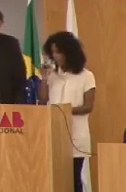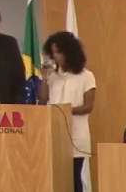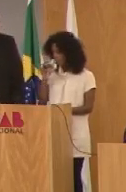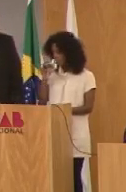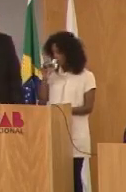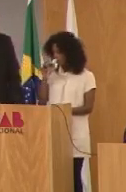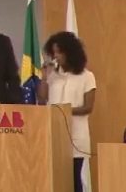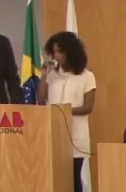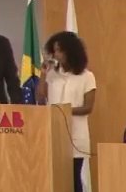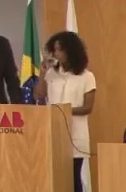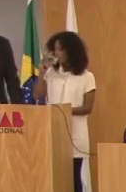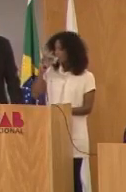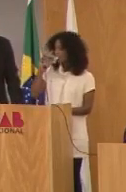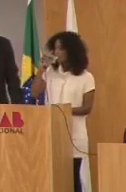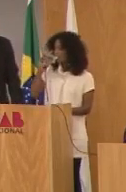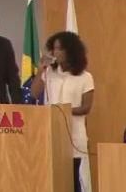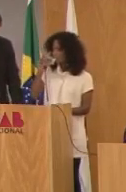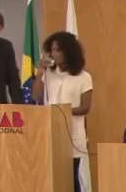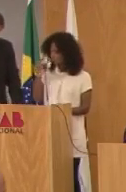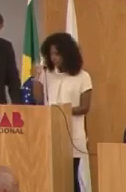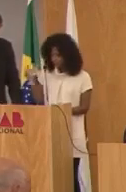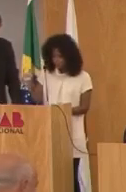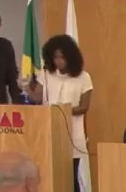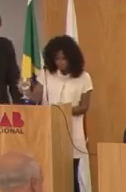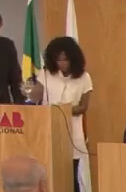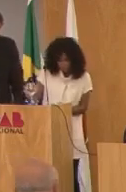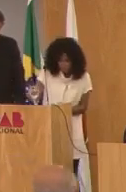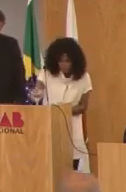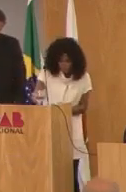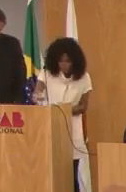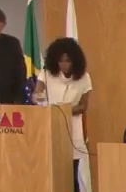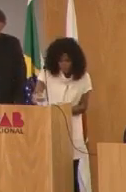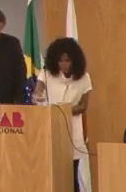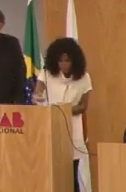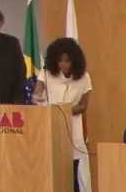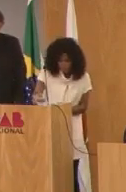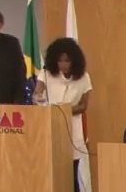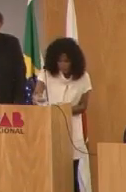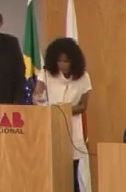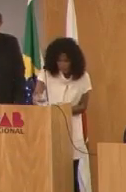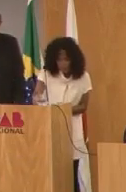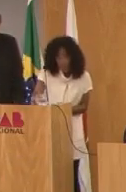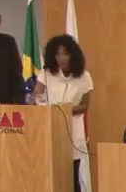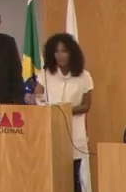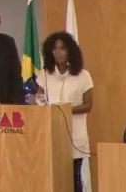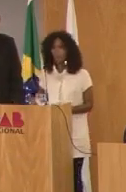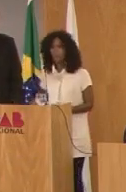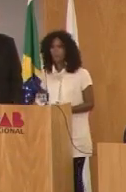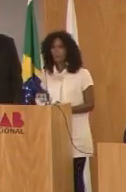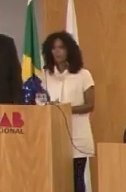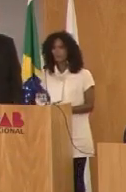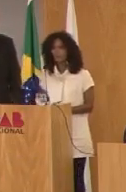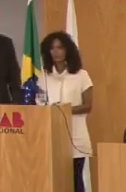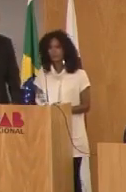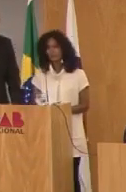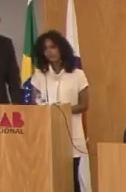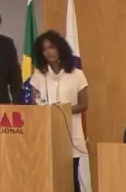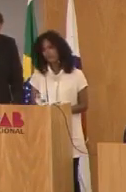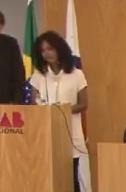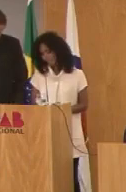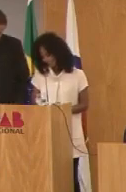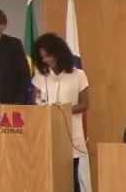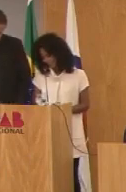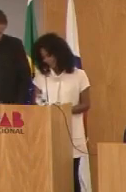como esta, na Semana da Pátria. Está previsto já tradicional Grito dos Excluídos. Muitas